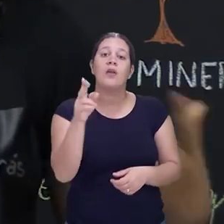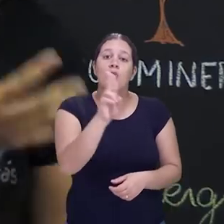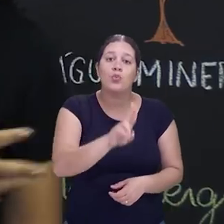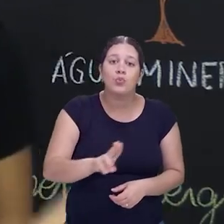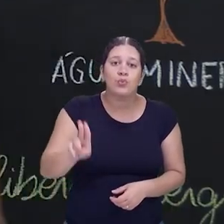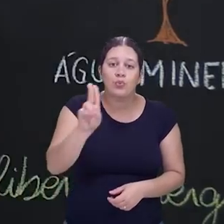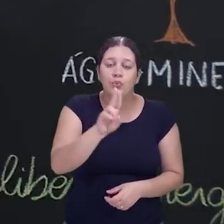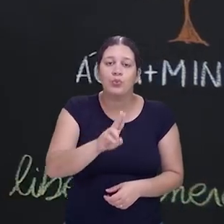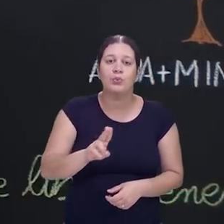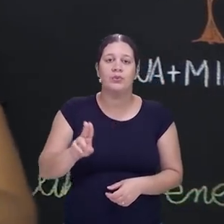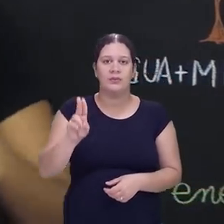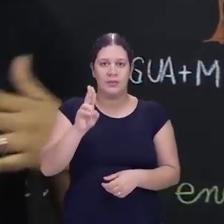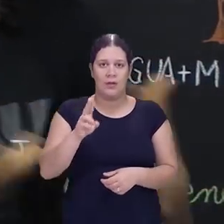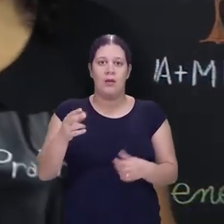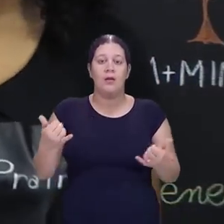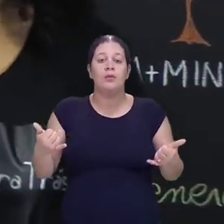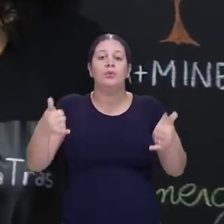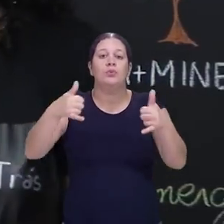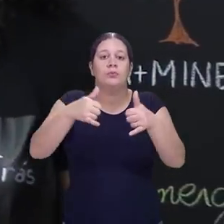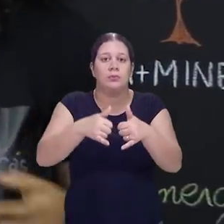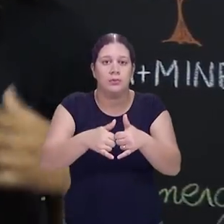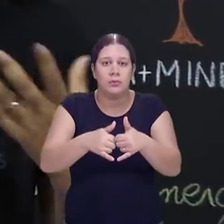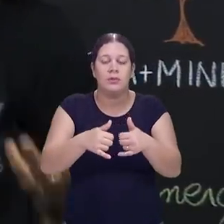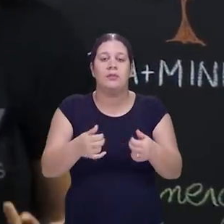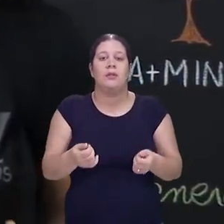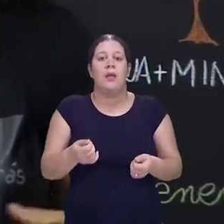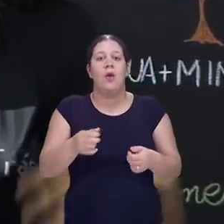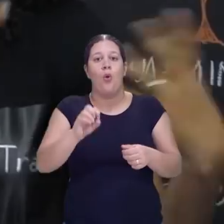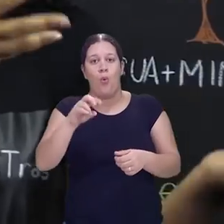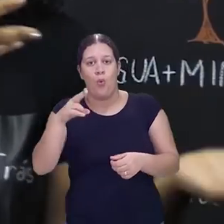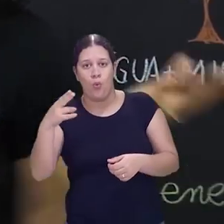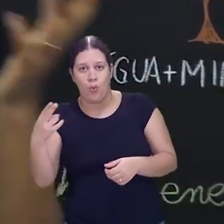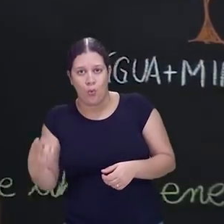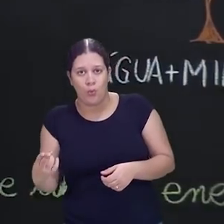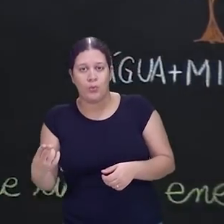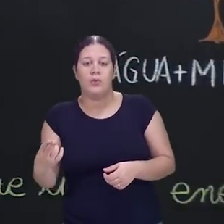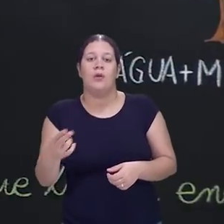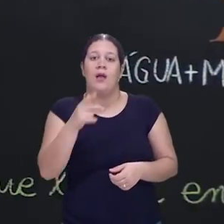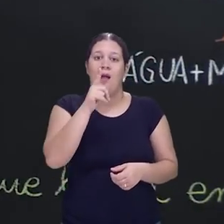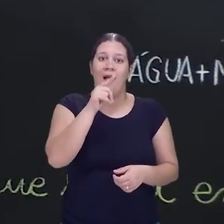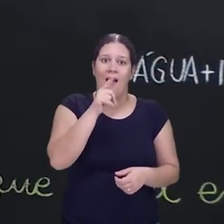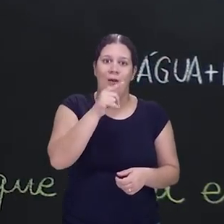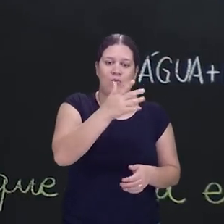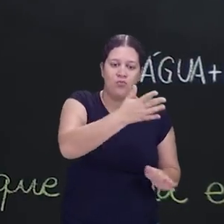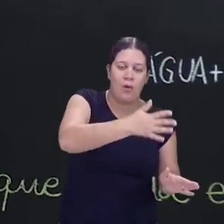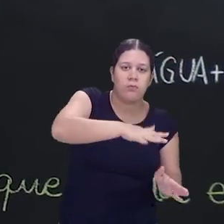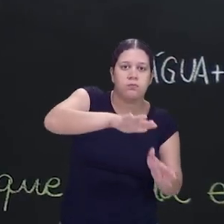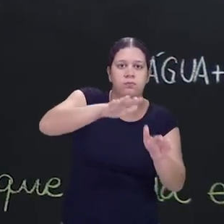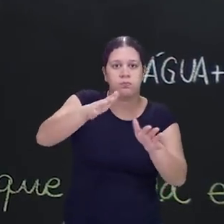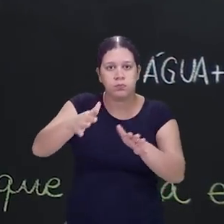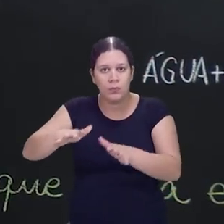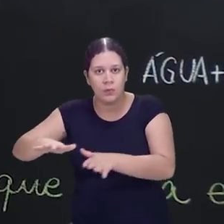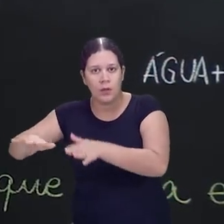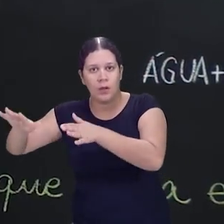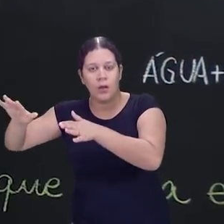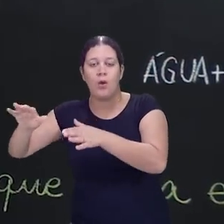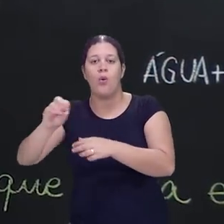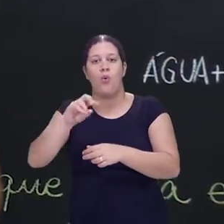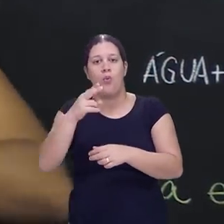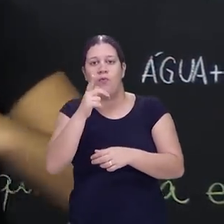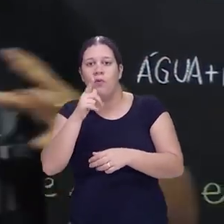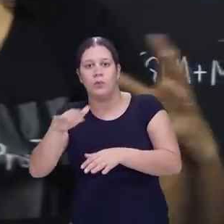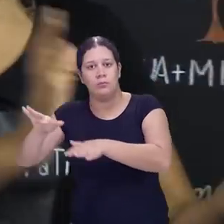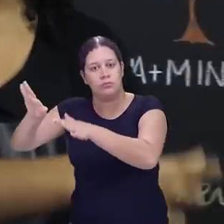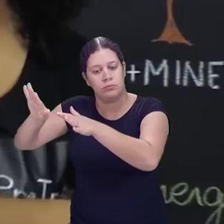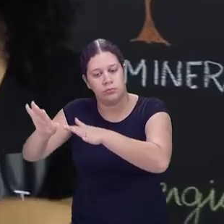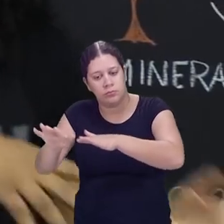usar, ela vai mover turbinas com o movimento das águas. Seja das marés, quando a maré sobe e move a turbina, enche o reservatório.